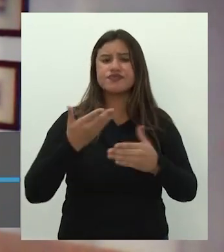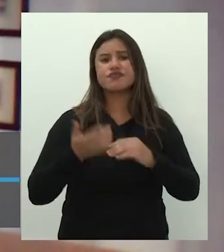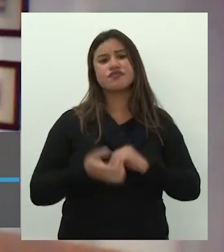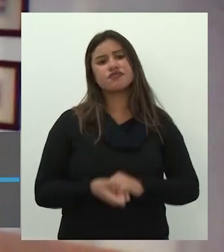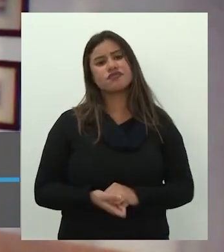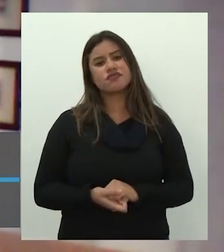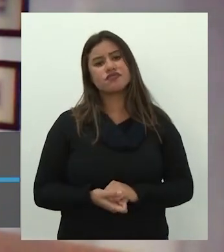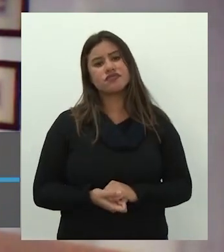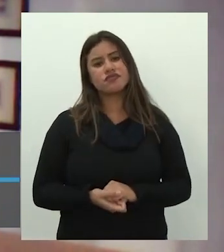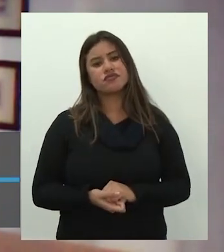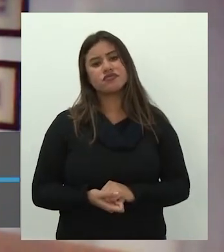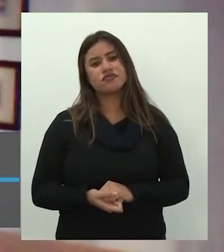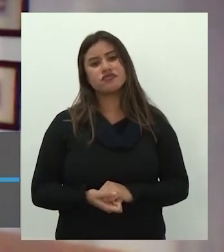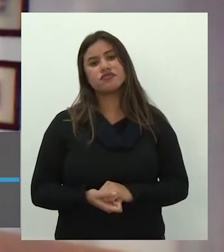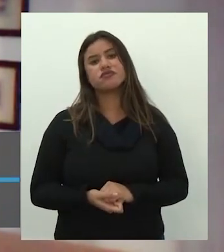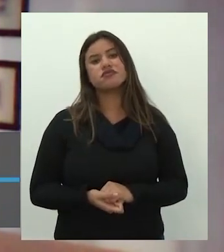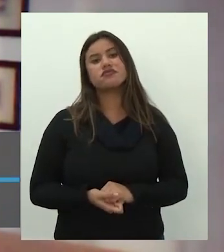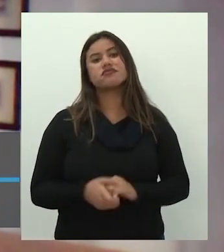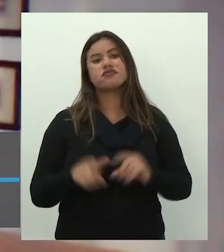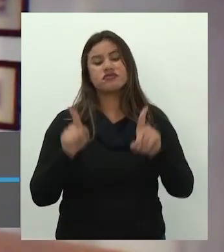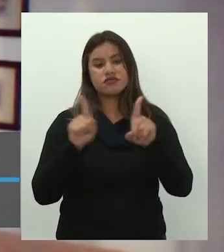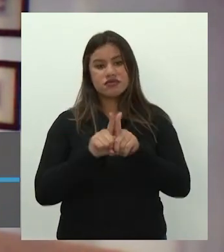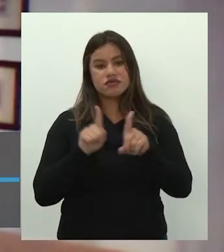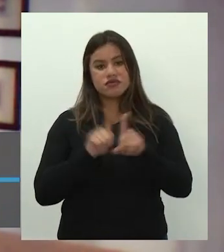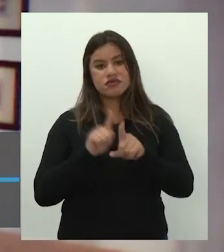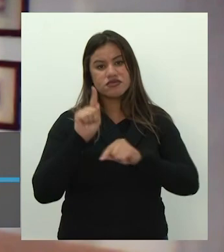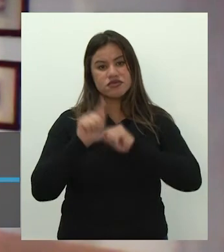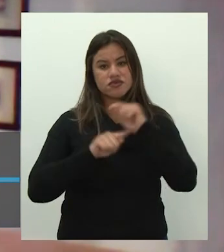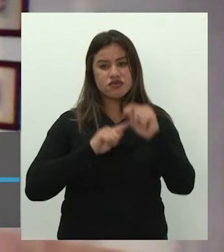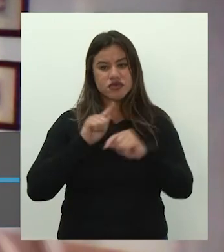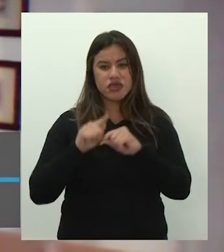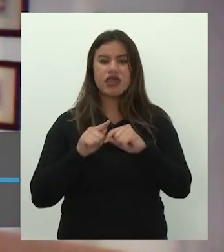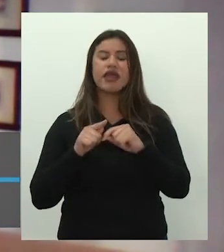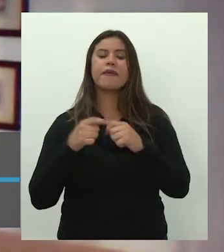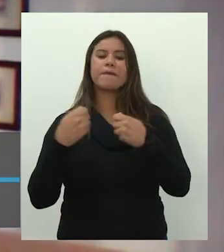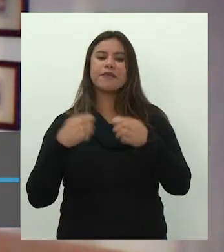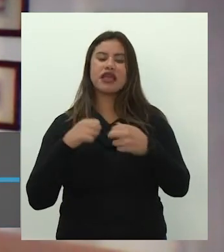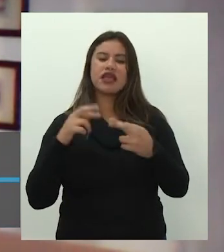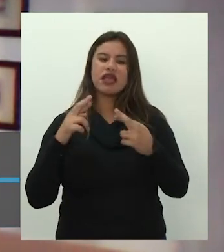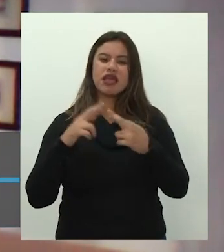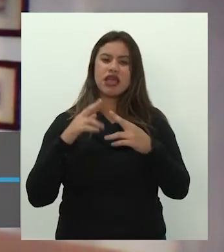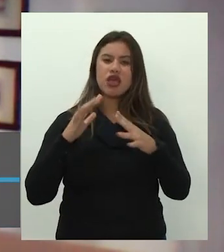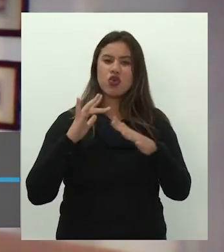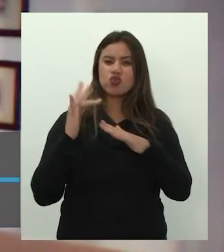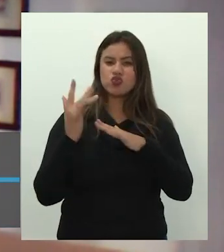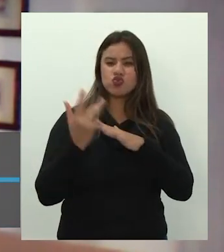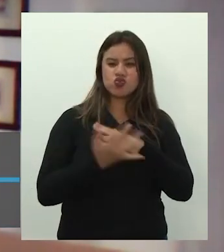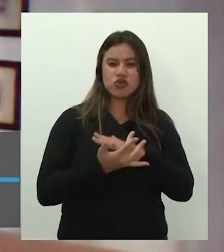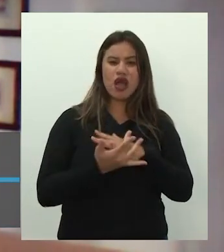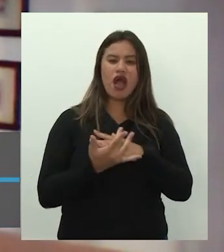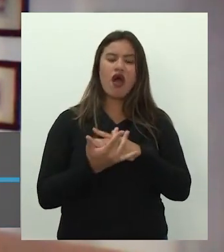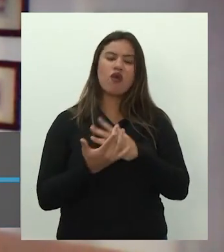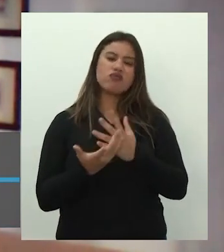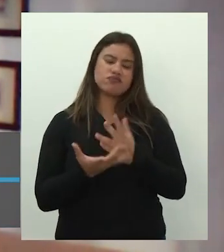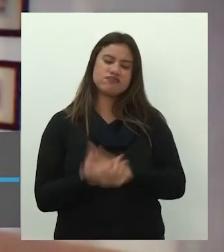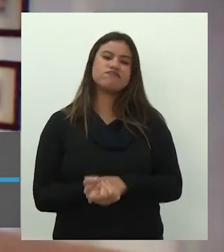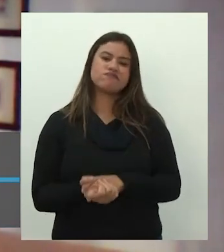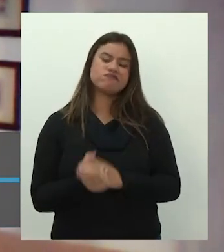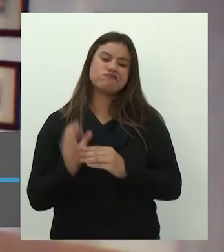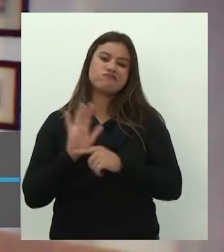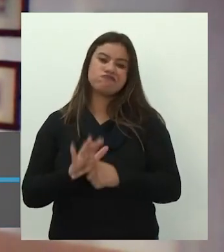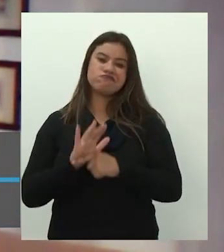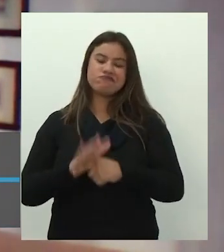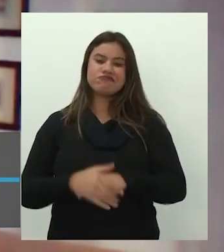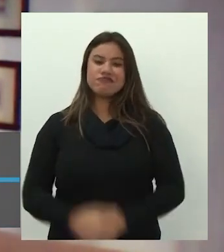E aquilo que nós falamos de ter uma boa rede social, nessa hora faz toda a diferença,